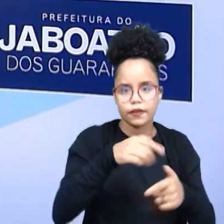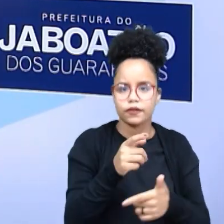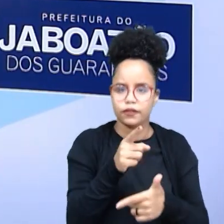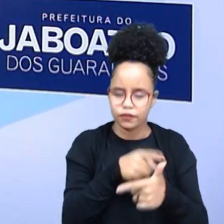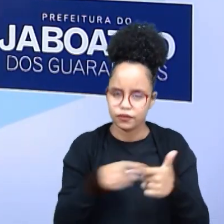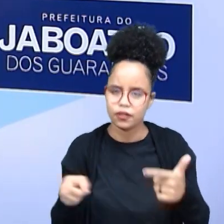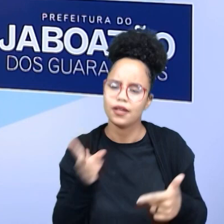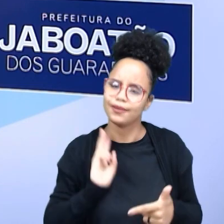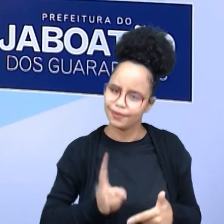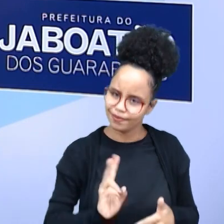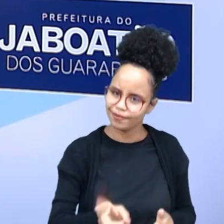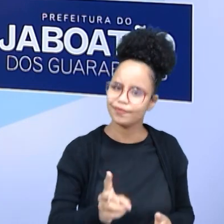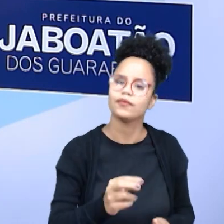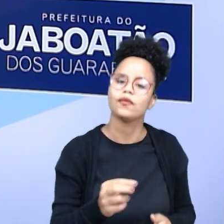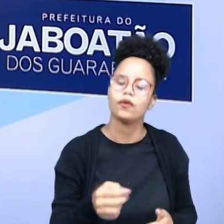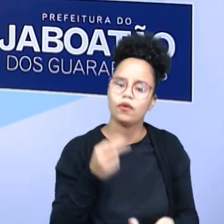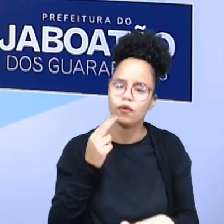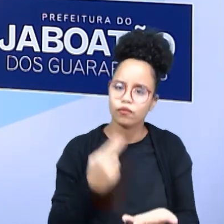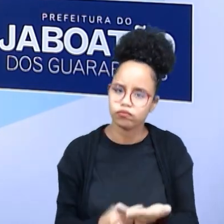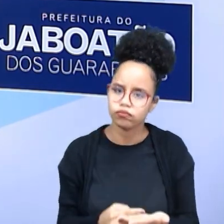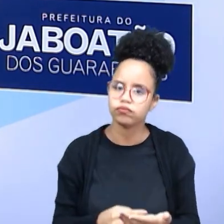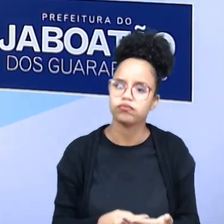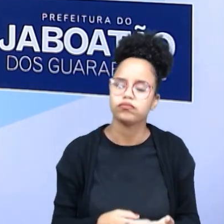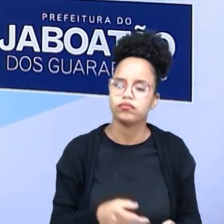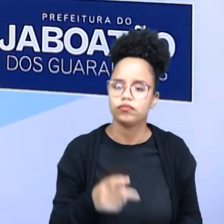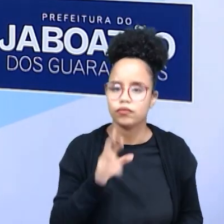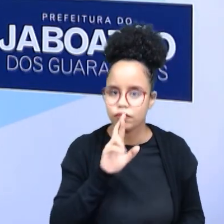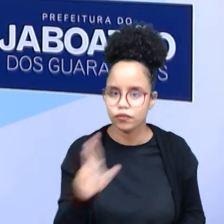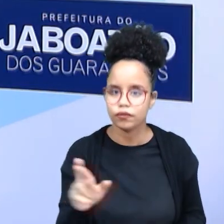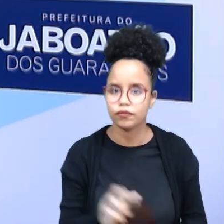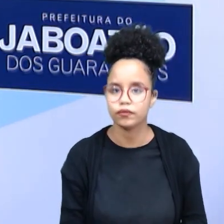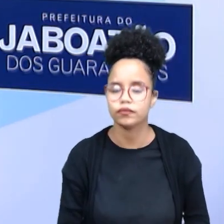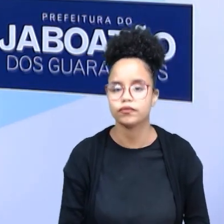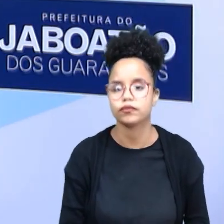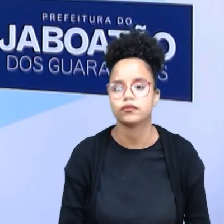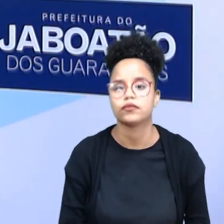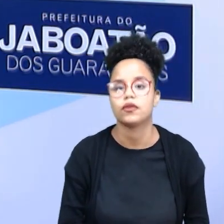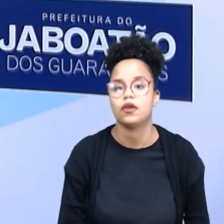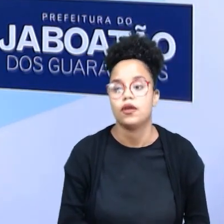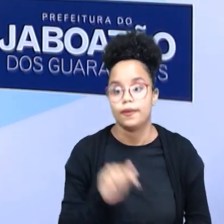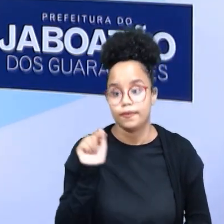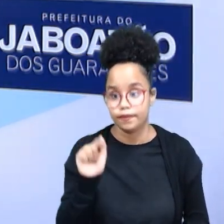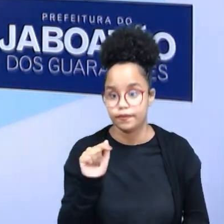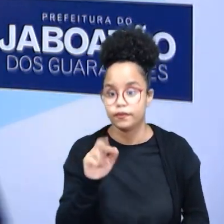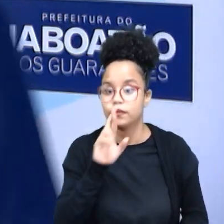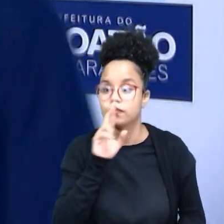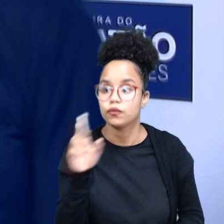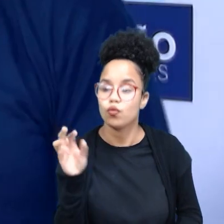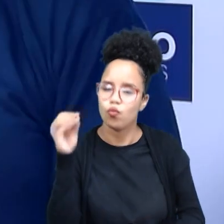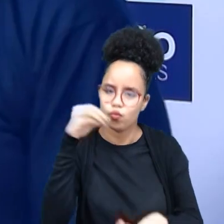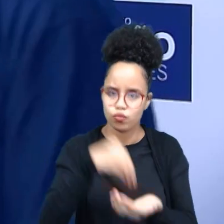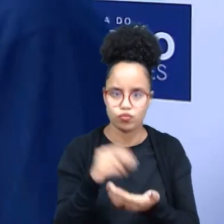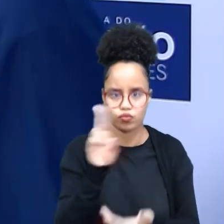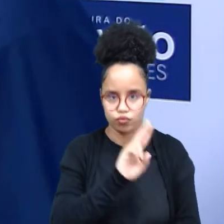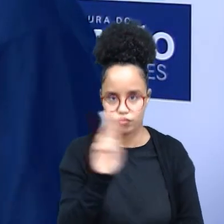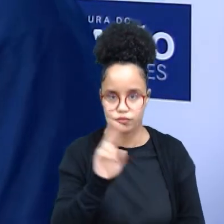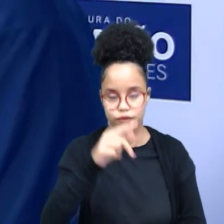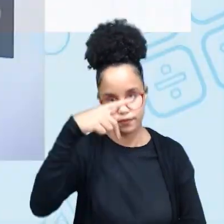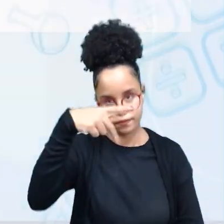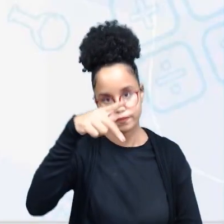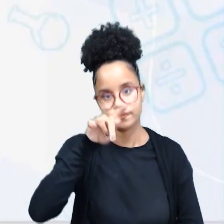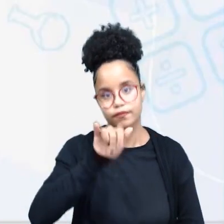diâmetro sempre dava o mesmo valor e esse valor essa constante Arquimedes resolveu chamar de PIP